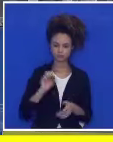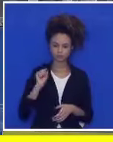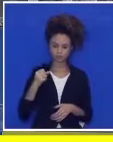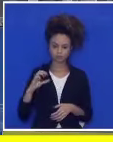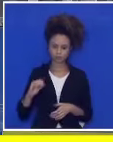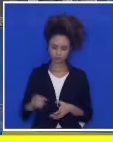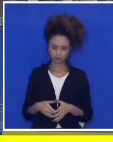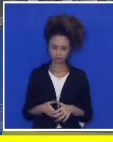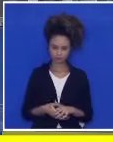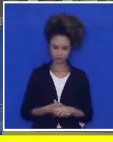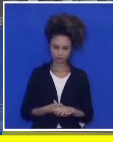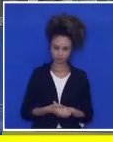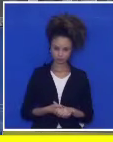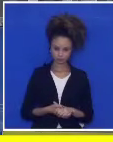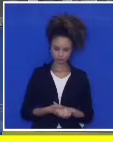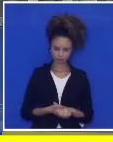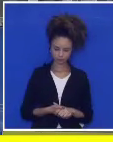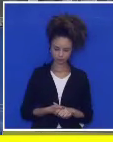80.